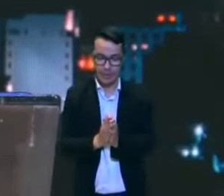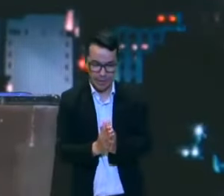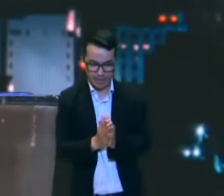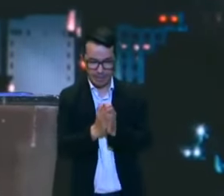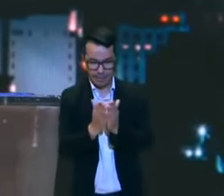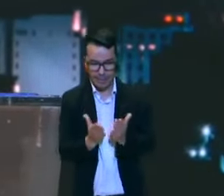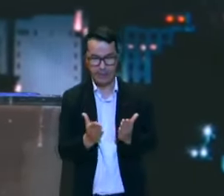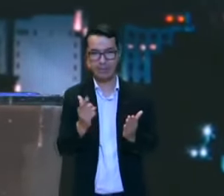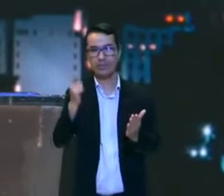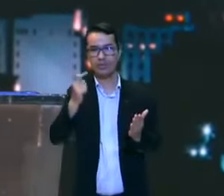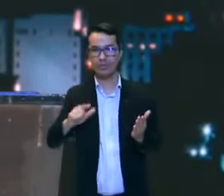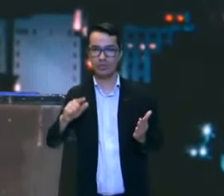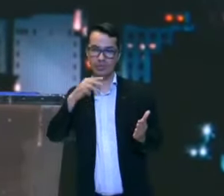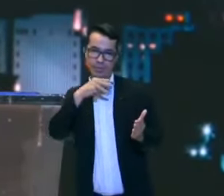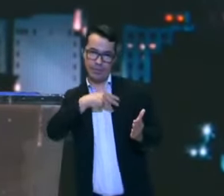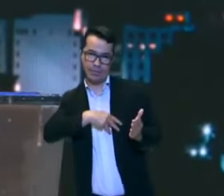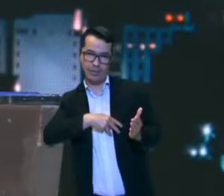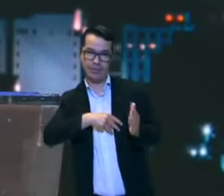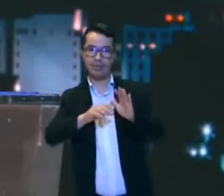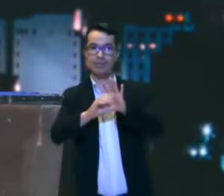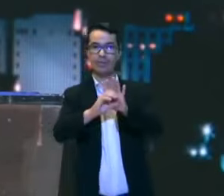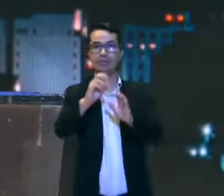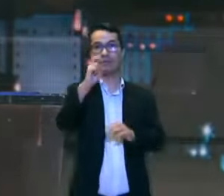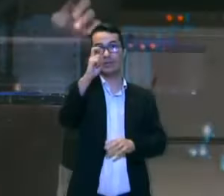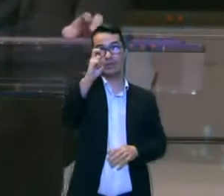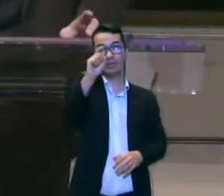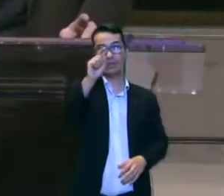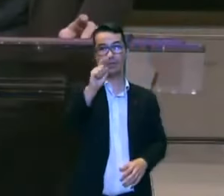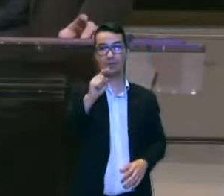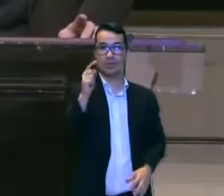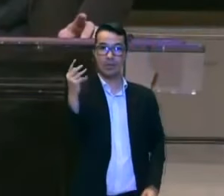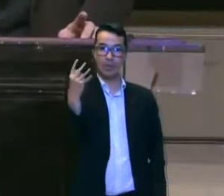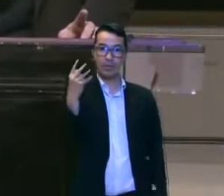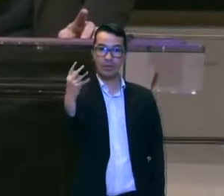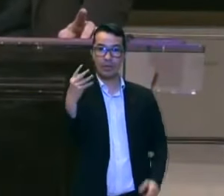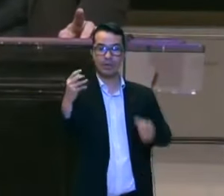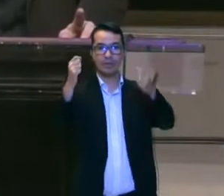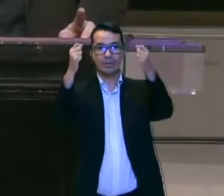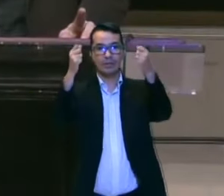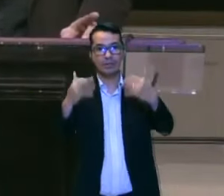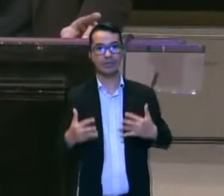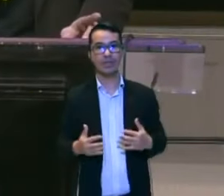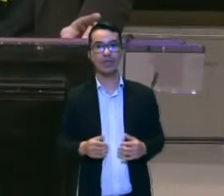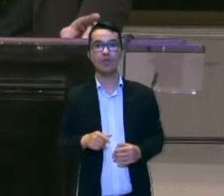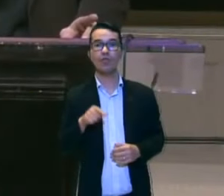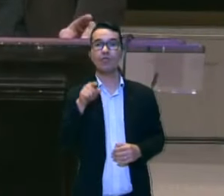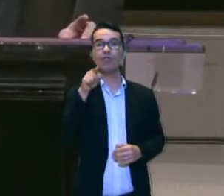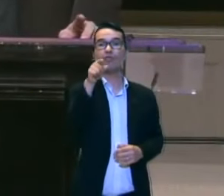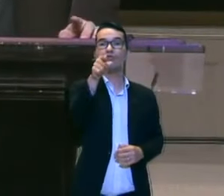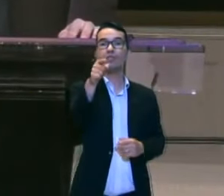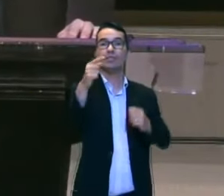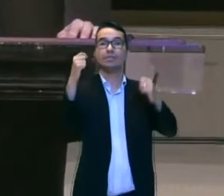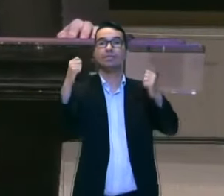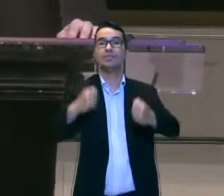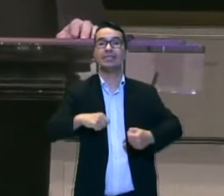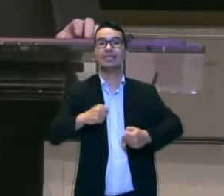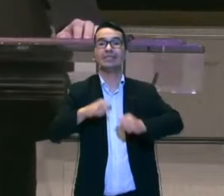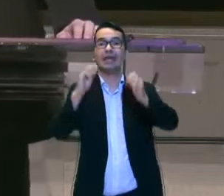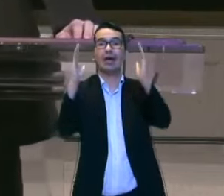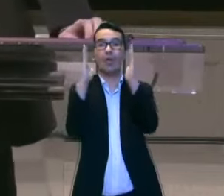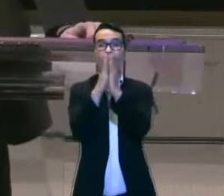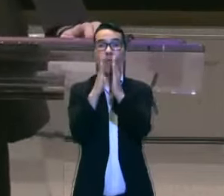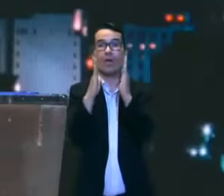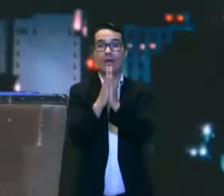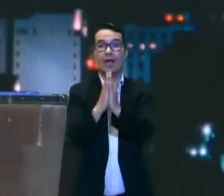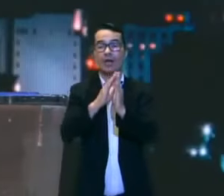novo e caiu em Mateus 5:44, que dizia, porém digo, orem por todos os que lhe